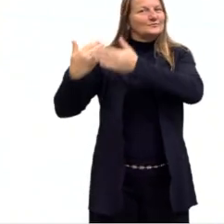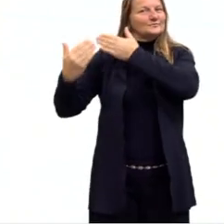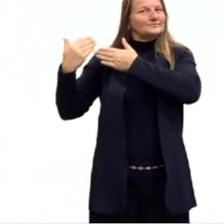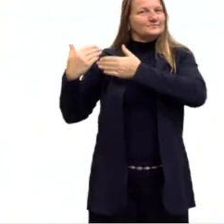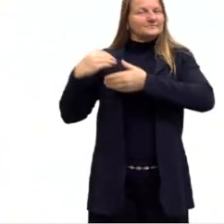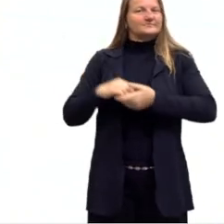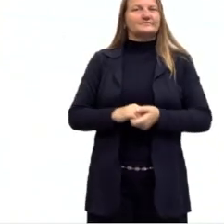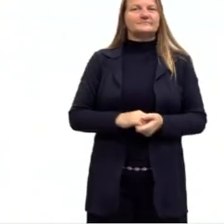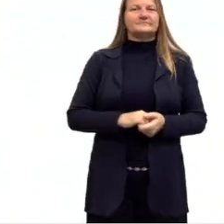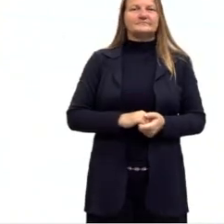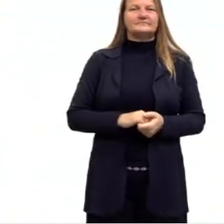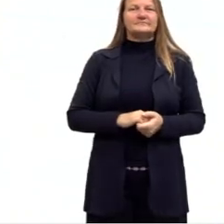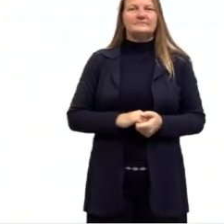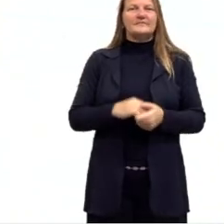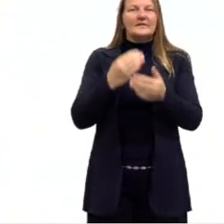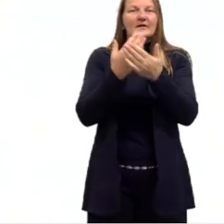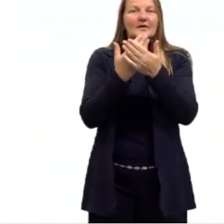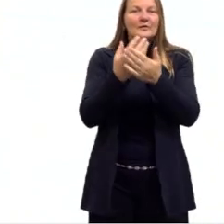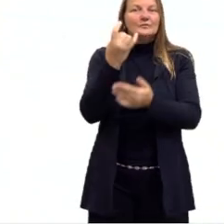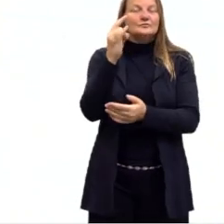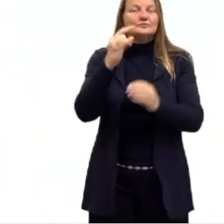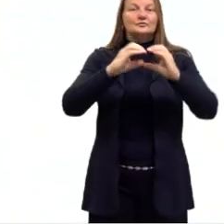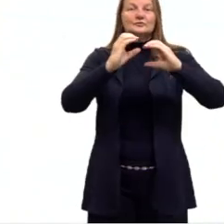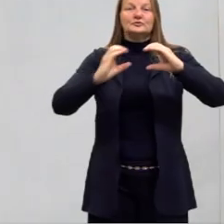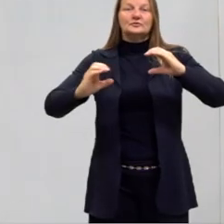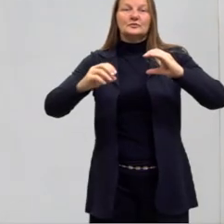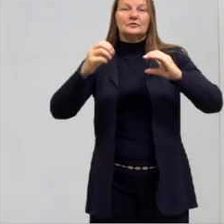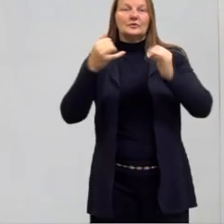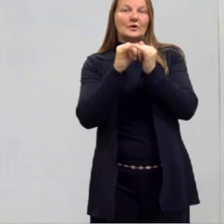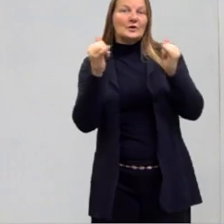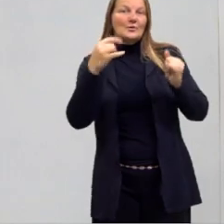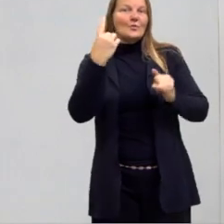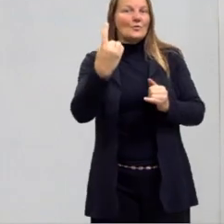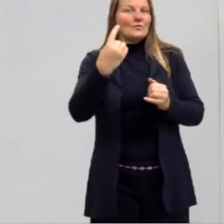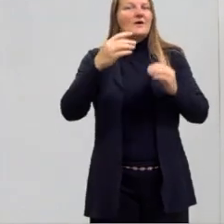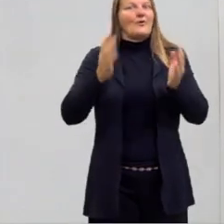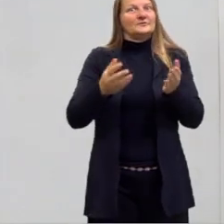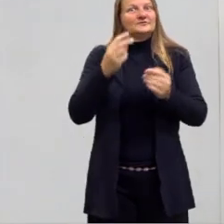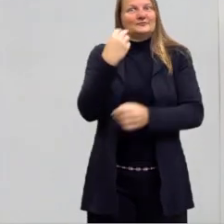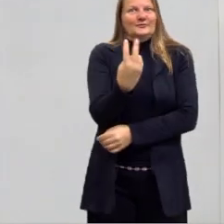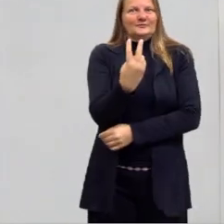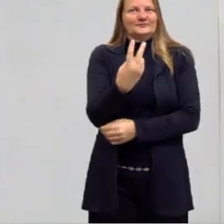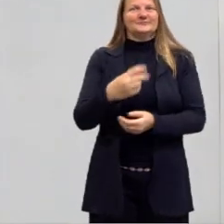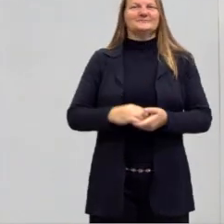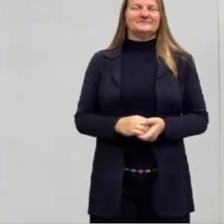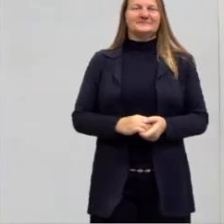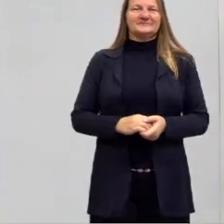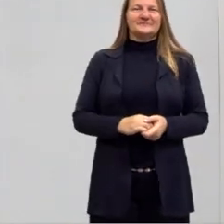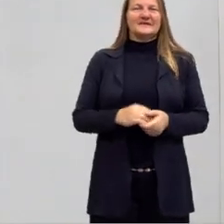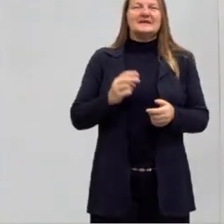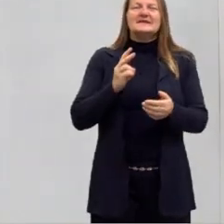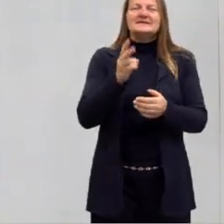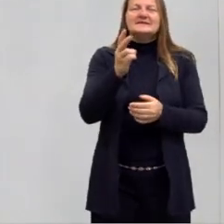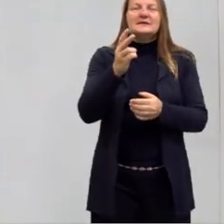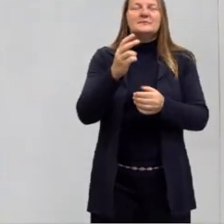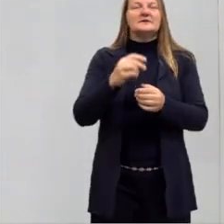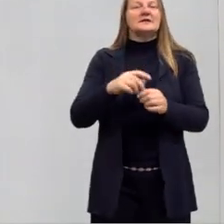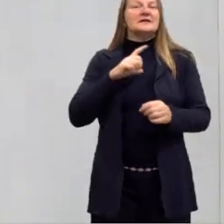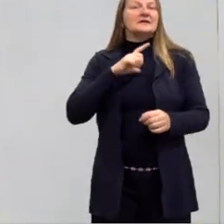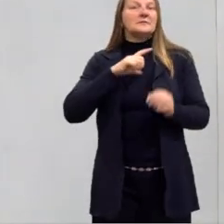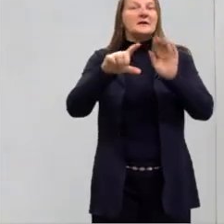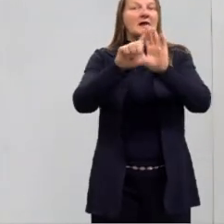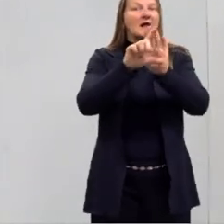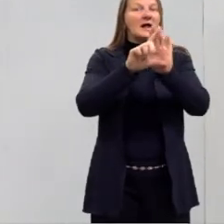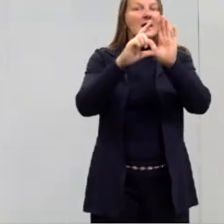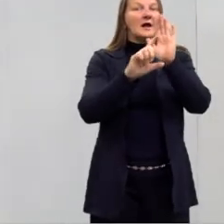iniciou na nossa última aula né circuitos elétricos 1 e também a gente vai sempre recorrer muito a aula de Lady on a